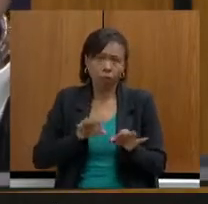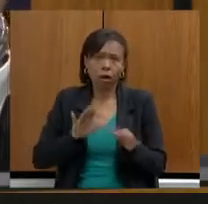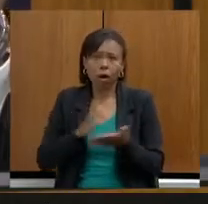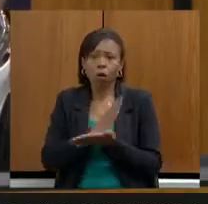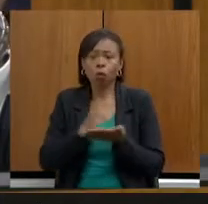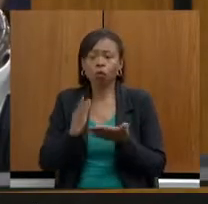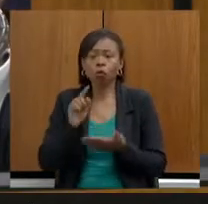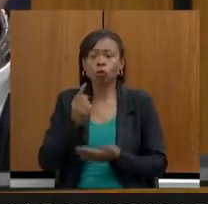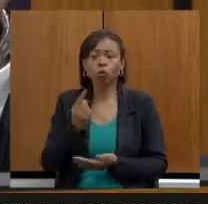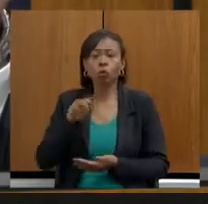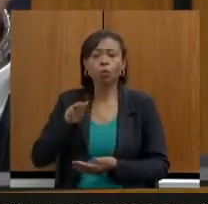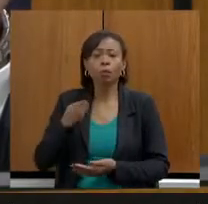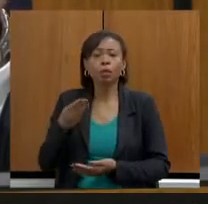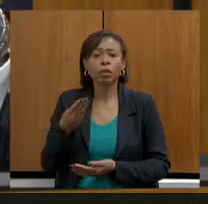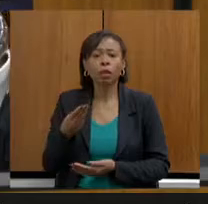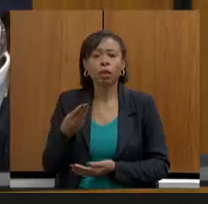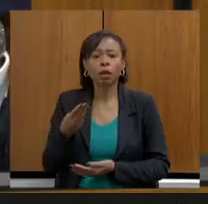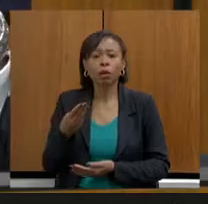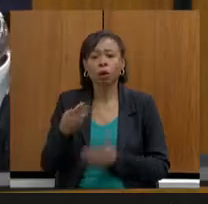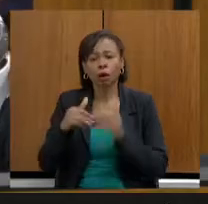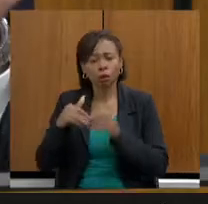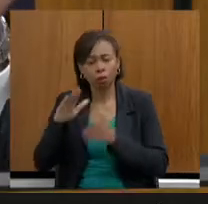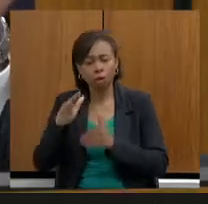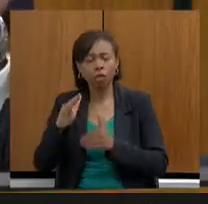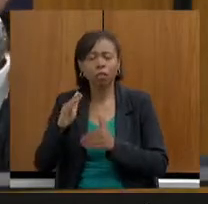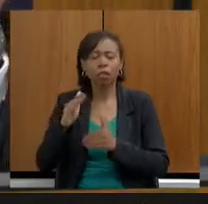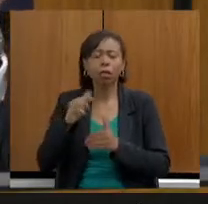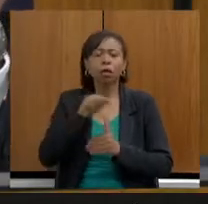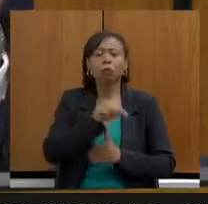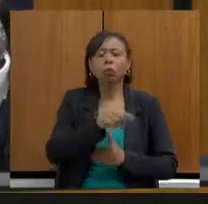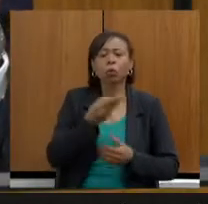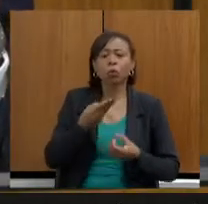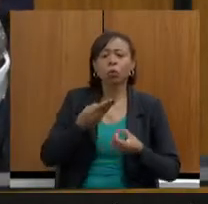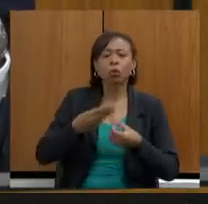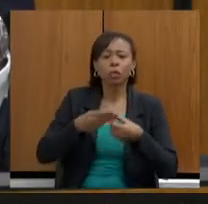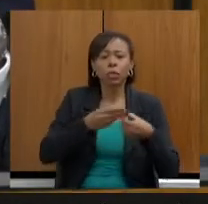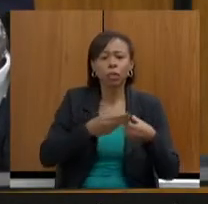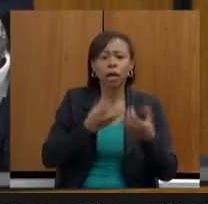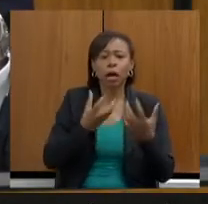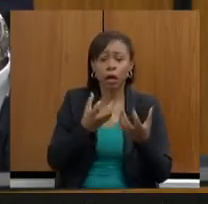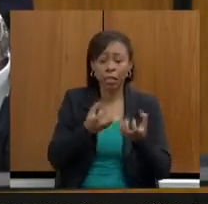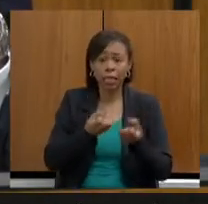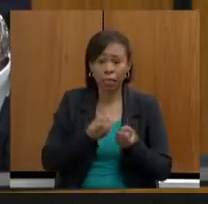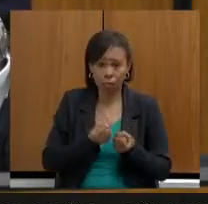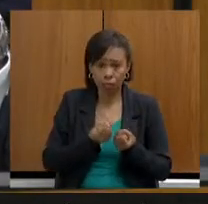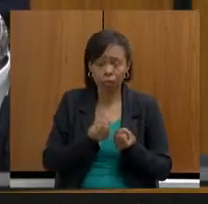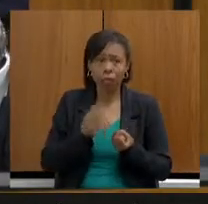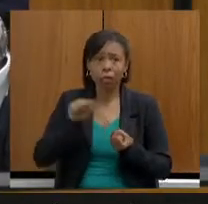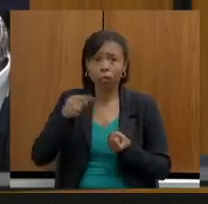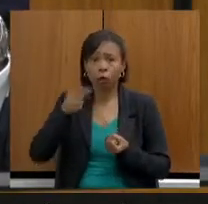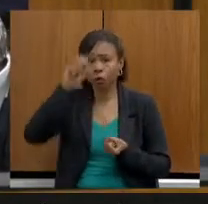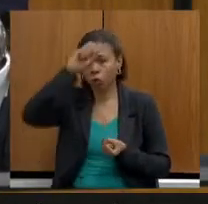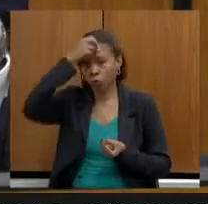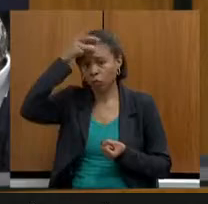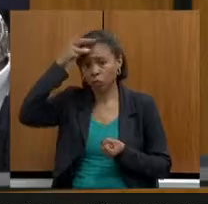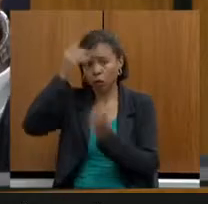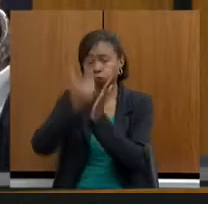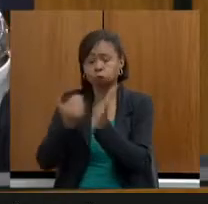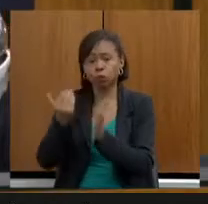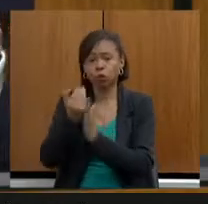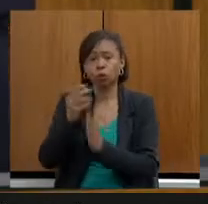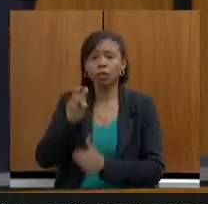1200000 para o município aderiu ao programa e após negociações o governo Chegou a um montante de cinco milhões